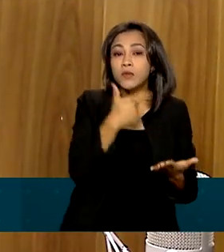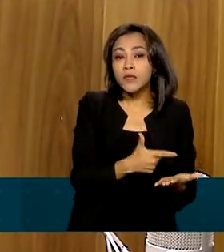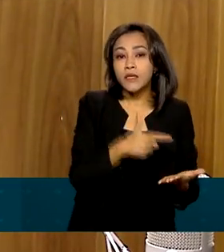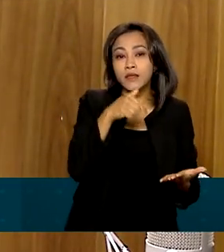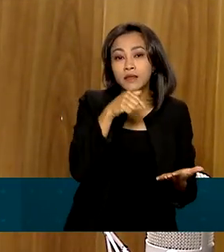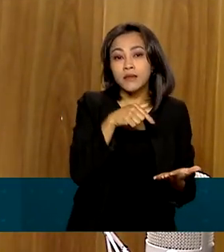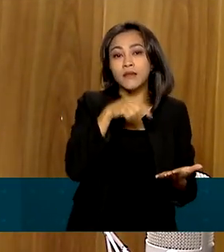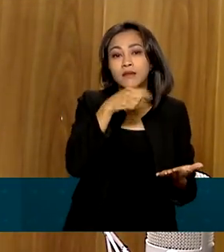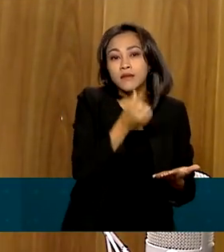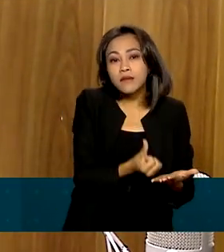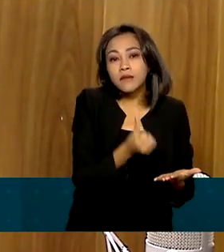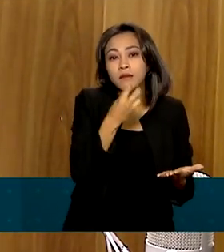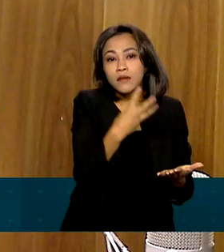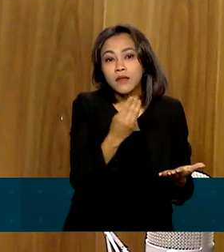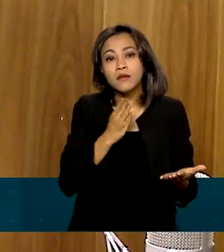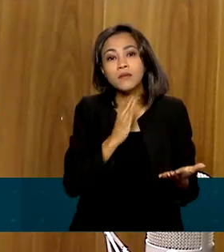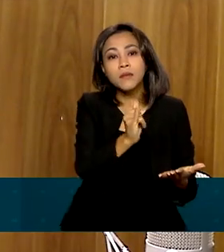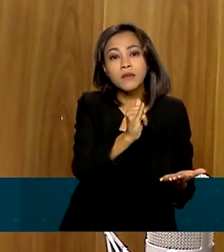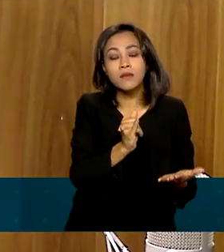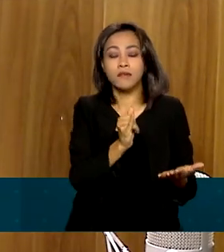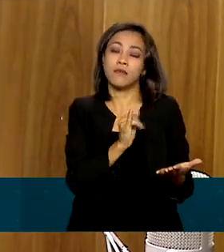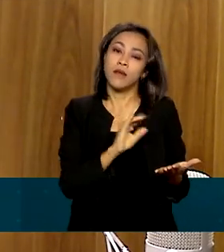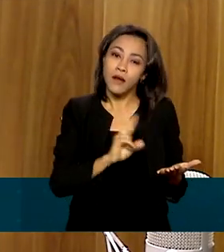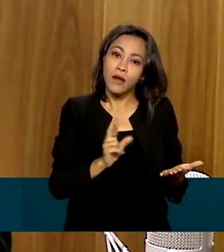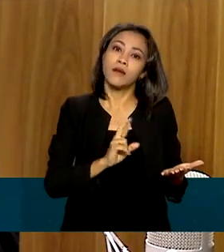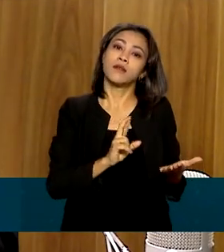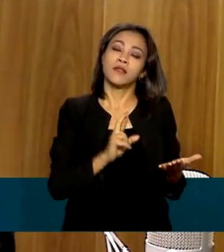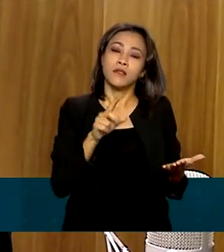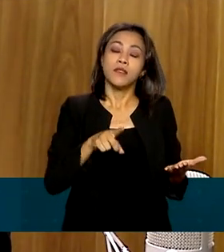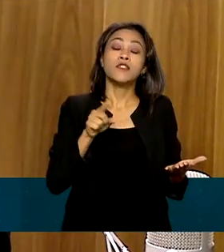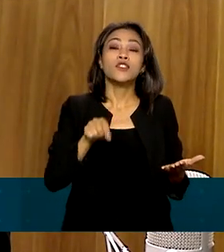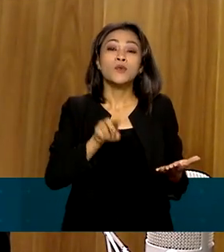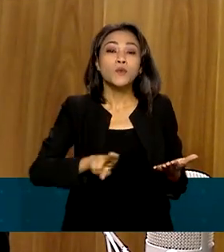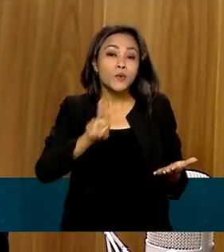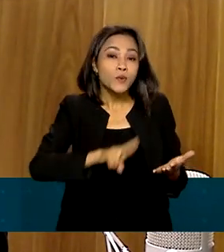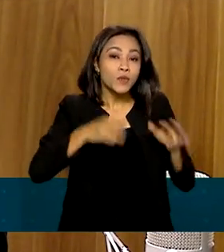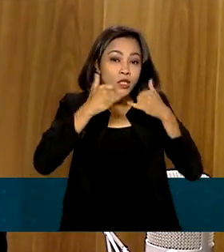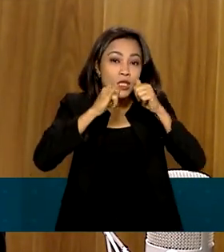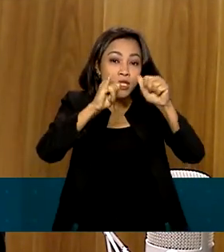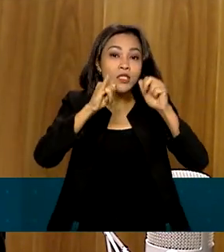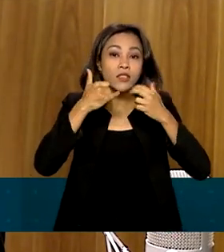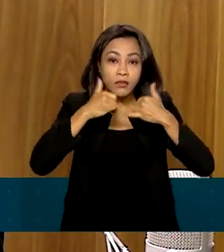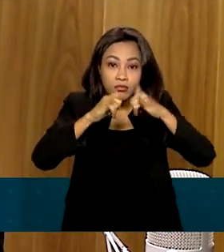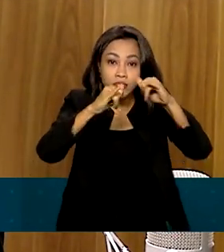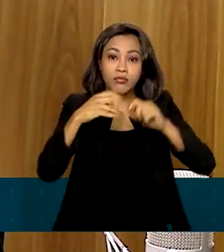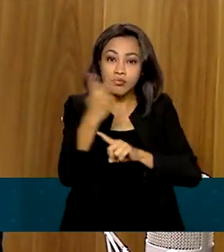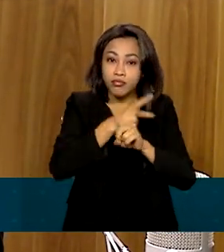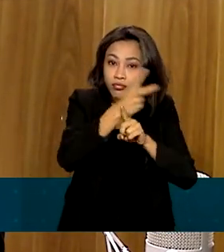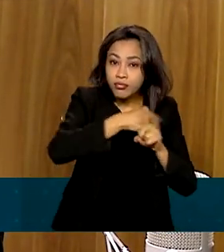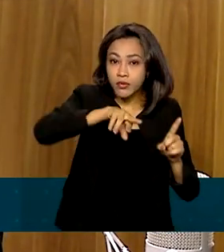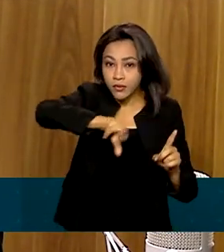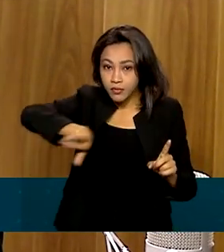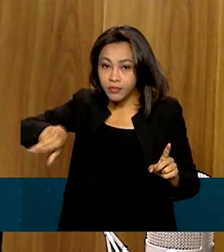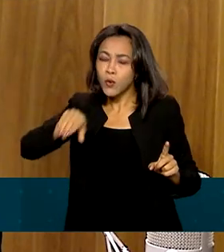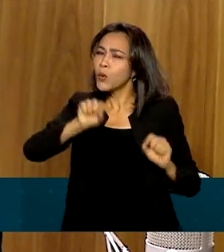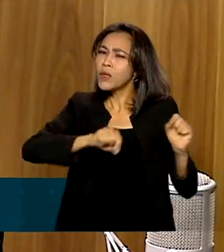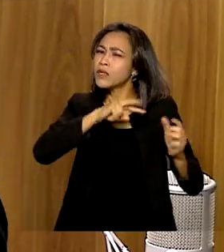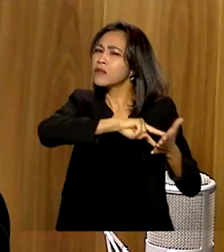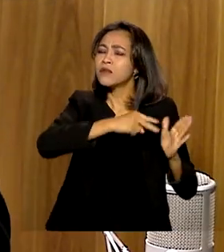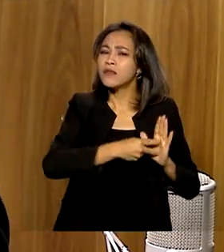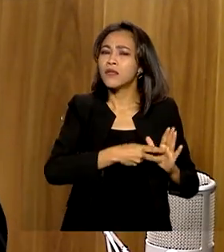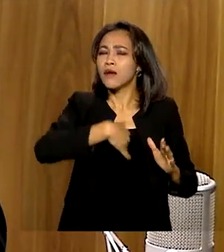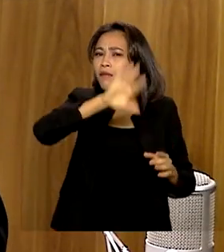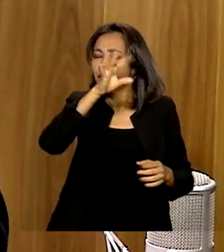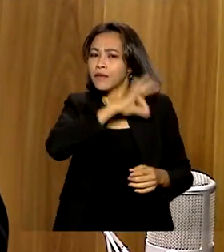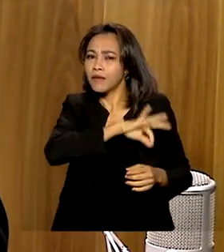bilhões de reais em energia renovável. O que isso quer dizer? Mais empregos, mais renda